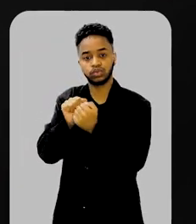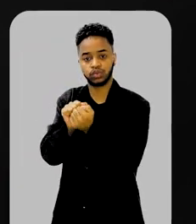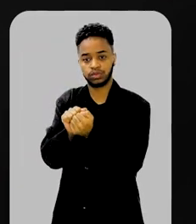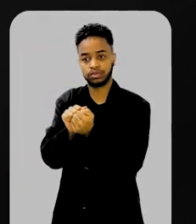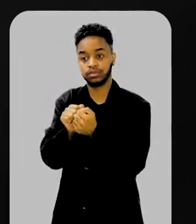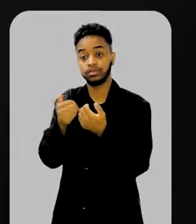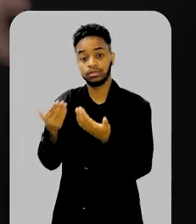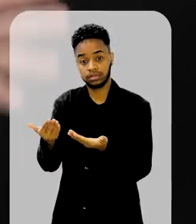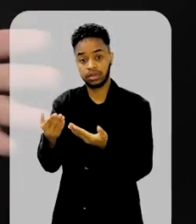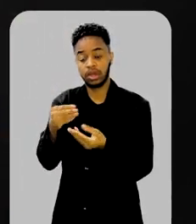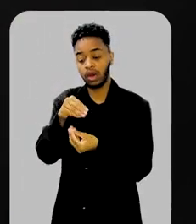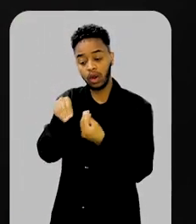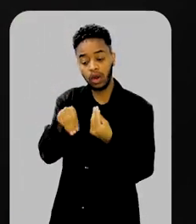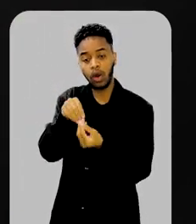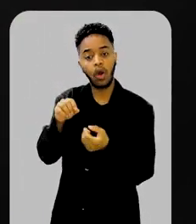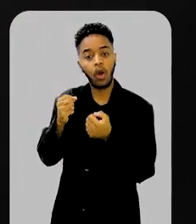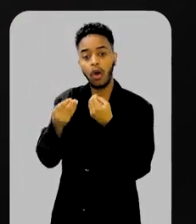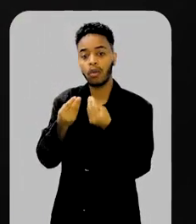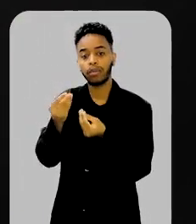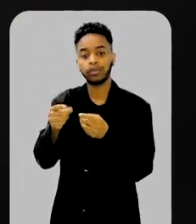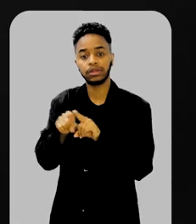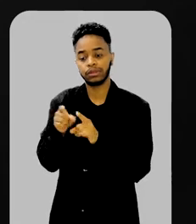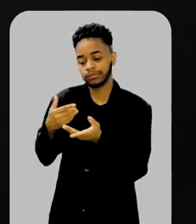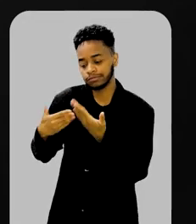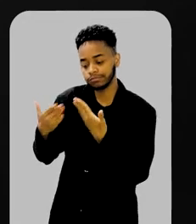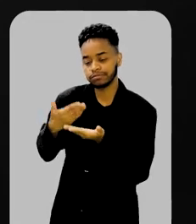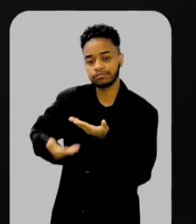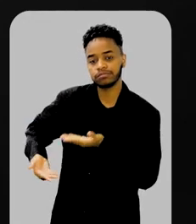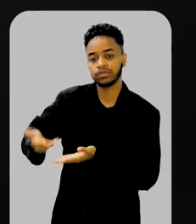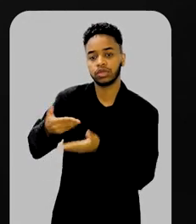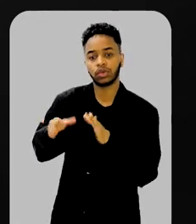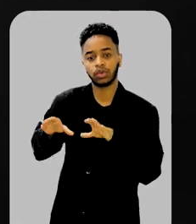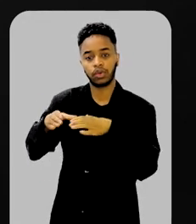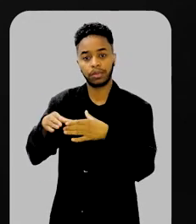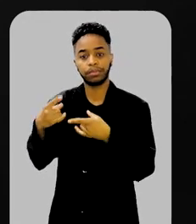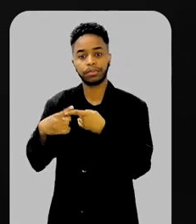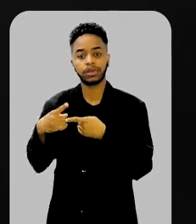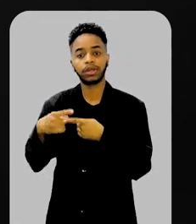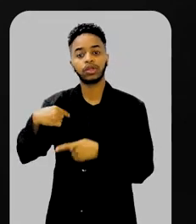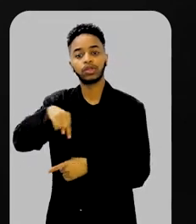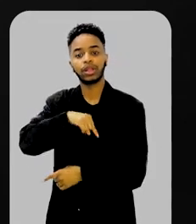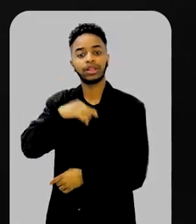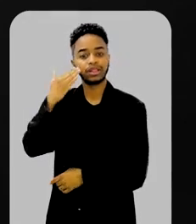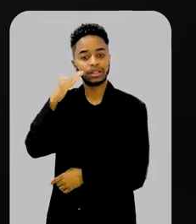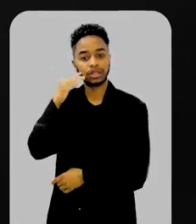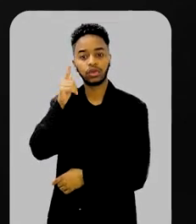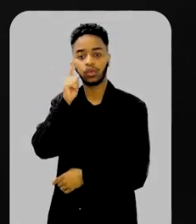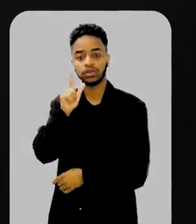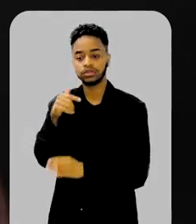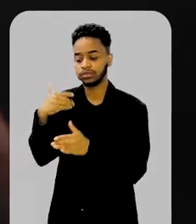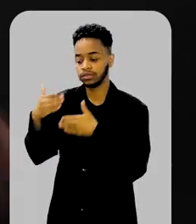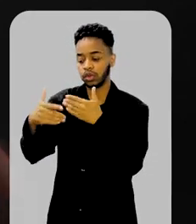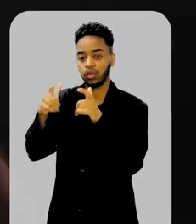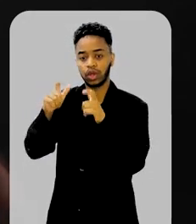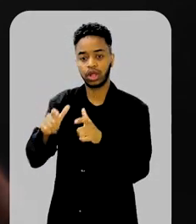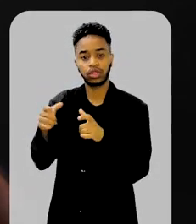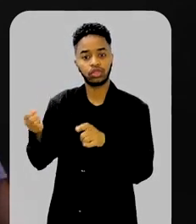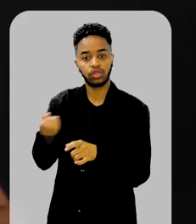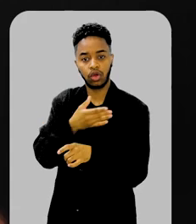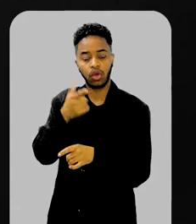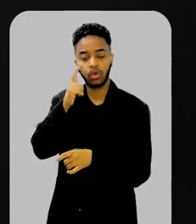e aí como mesclar mais dialogando construindo mais coletivamente para entender que a gente vai chegar em Pontos novos que são